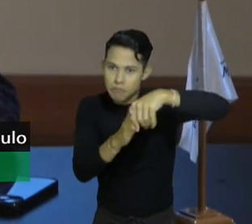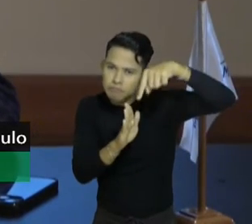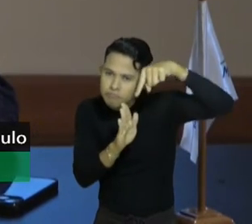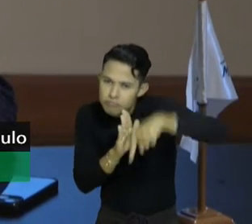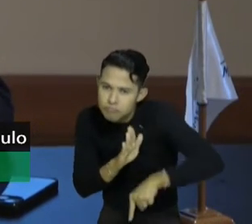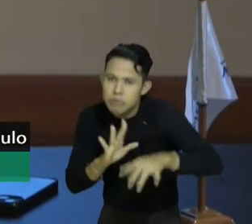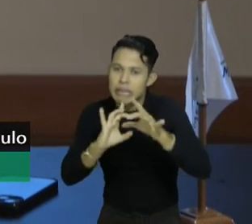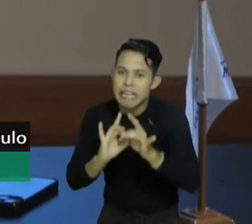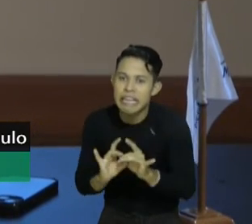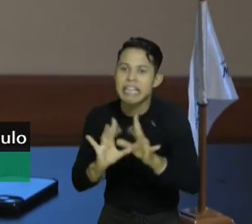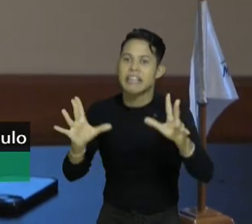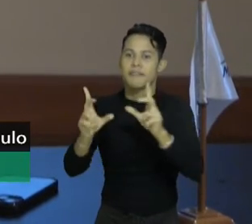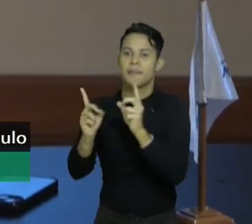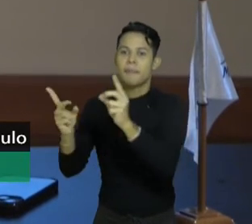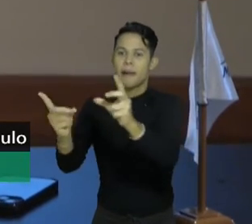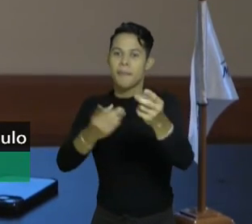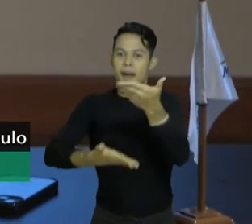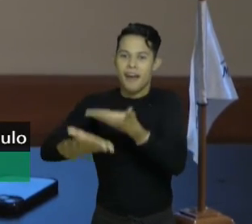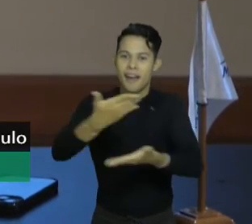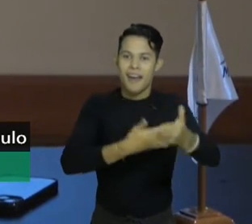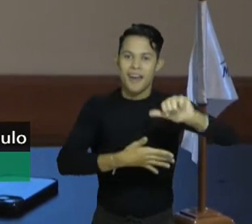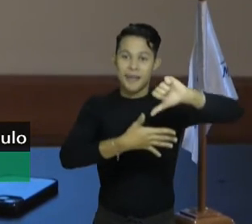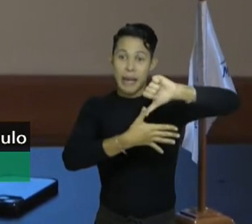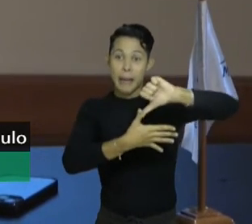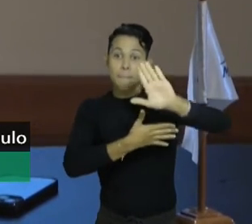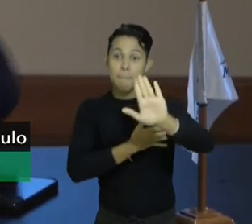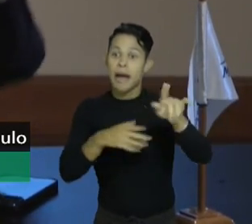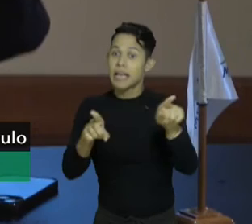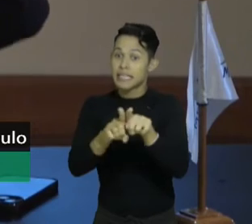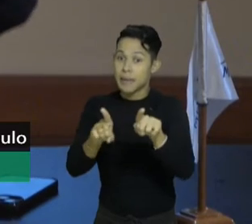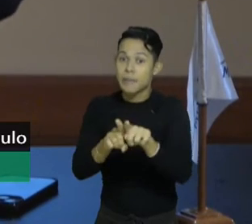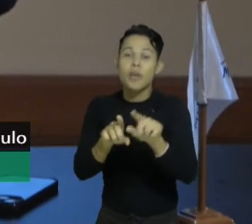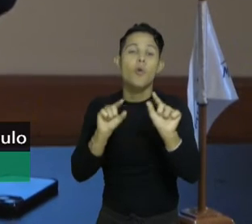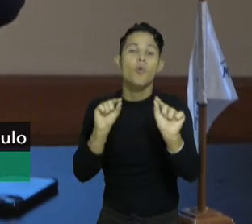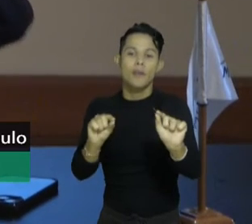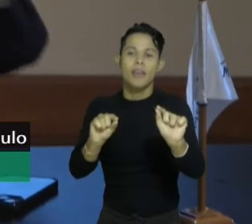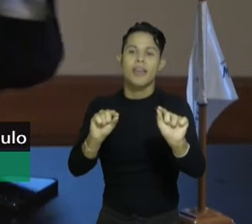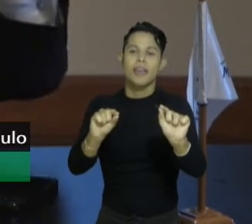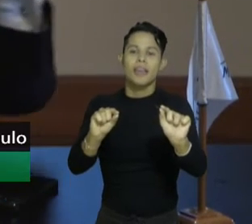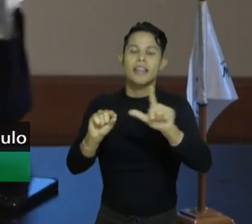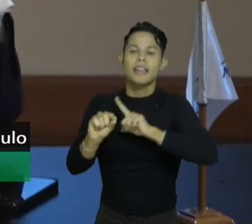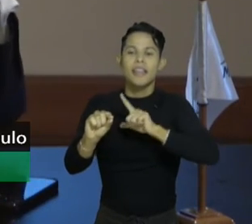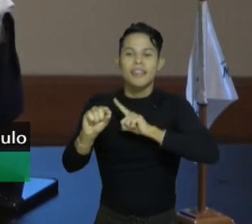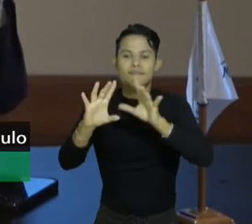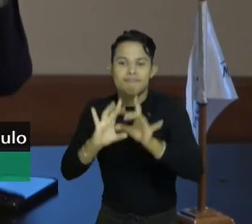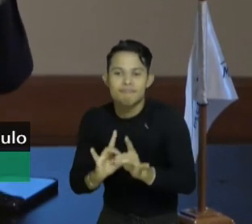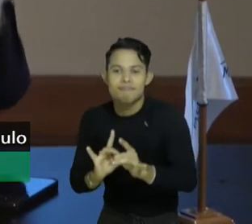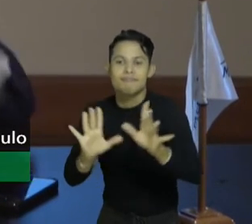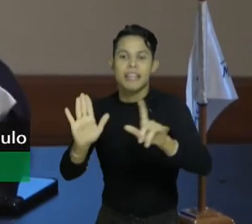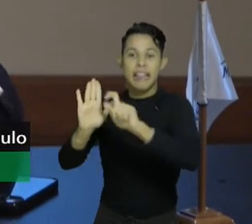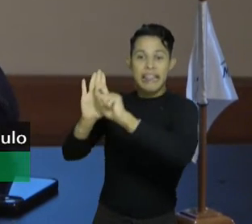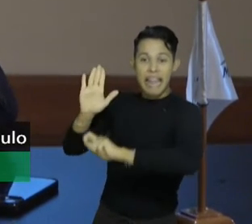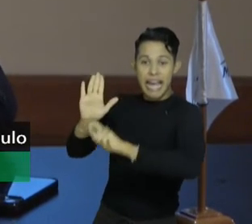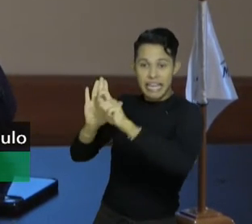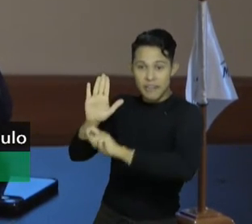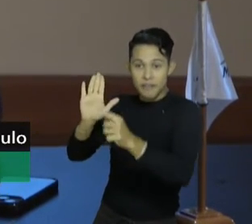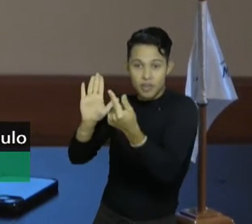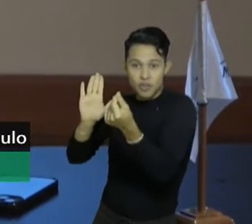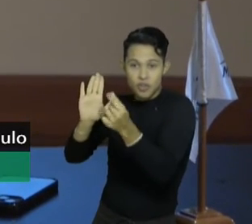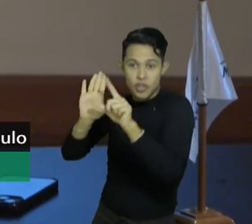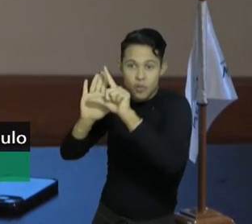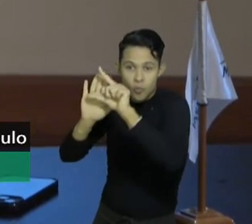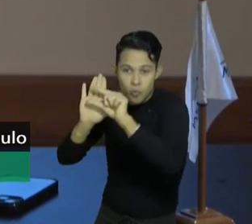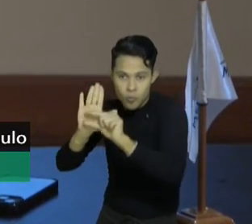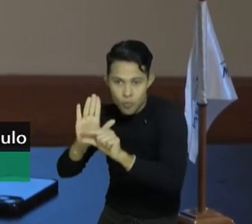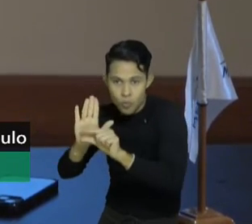comércio Mas você ter flexibilidade primeiro ter tarifas médias de importação mais baixas e